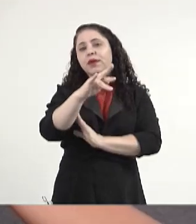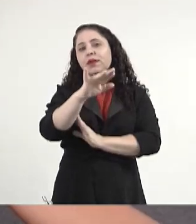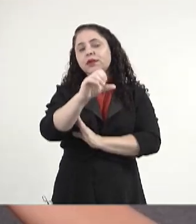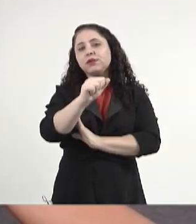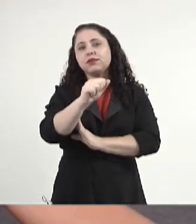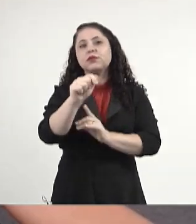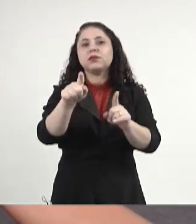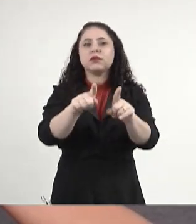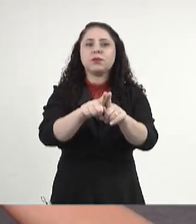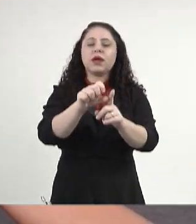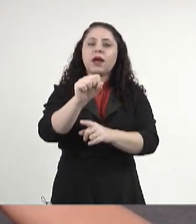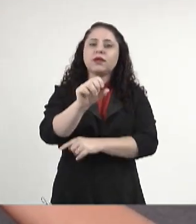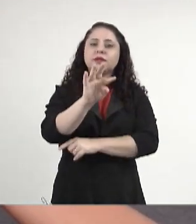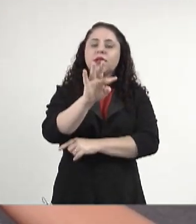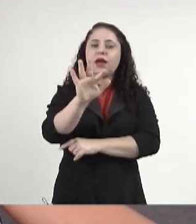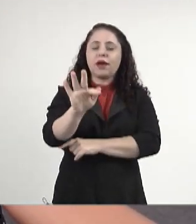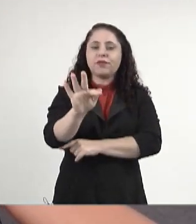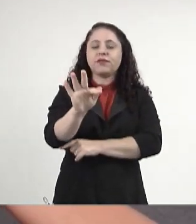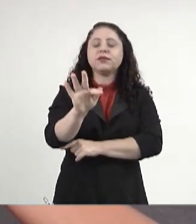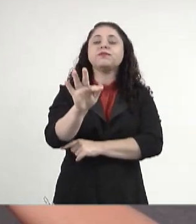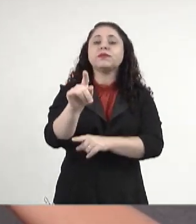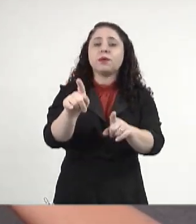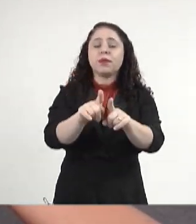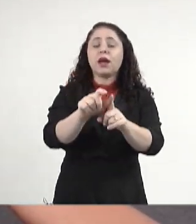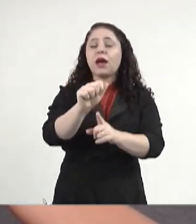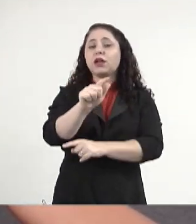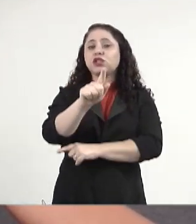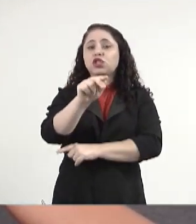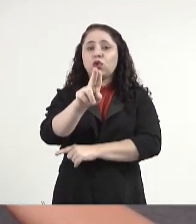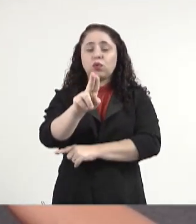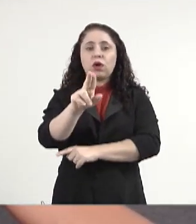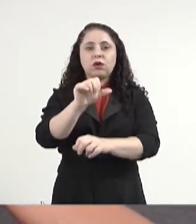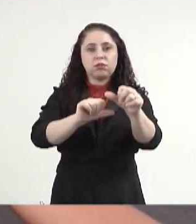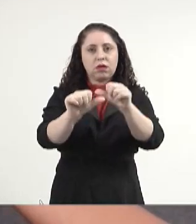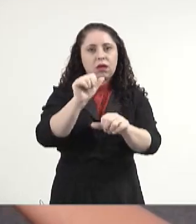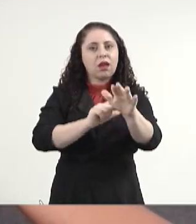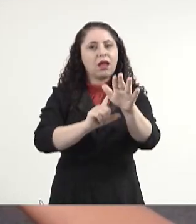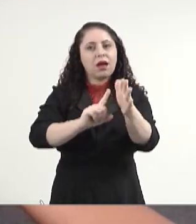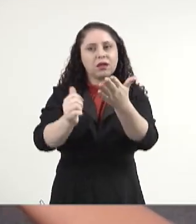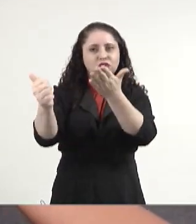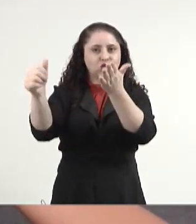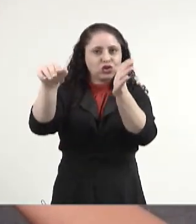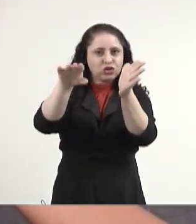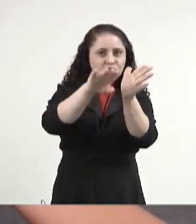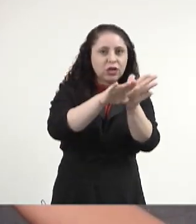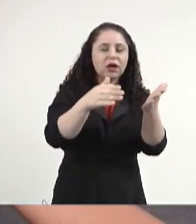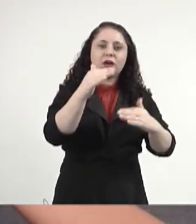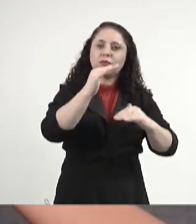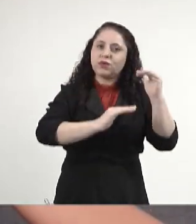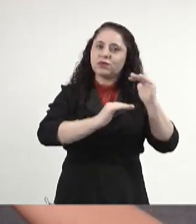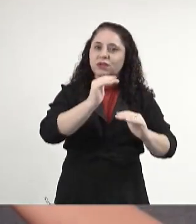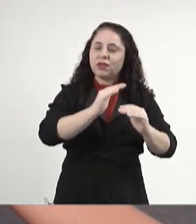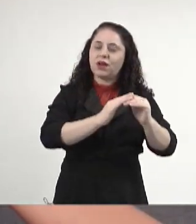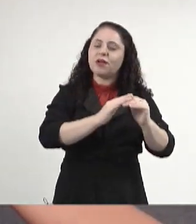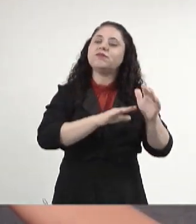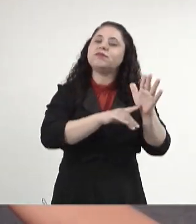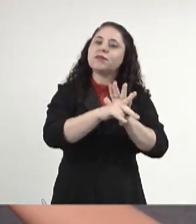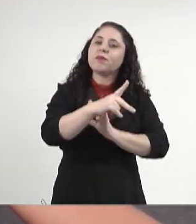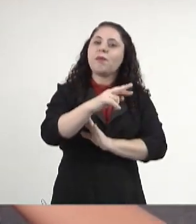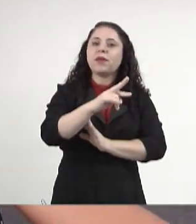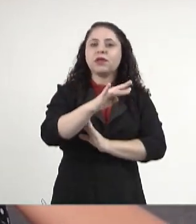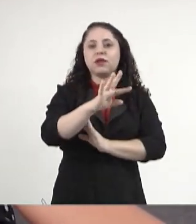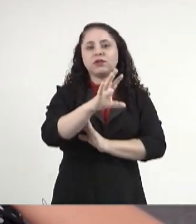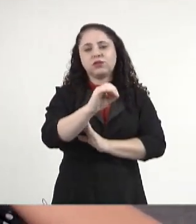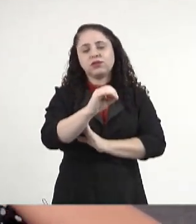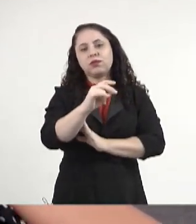STF, a PGE estadual e a AGU. Então agora a gente tem essa alteração da lei vindo para a carreira de perito oficial forense no cargo